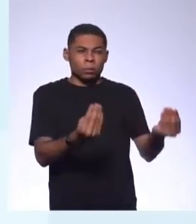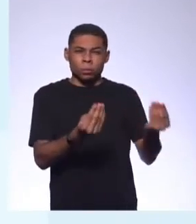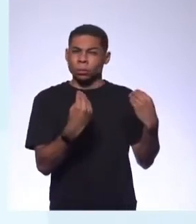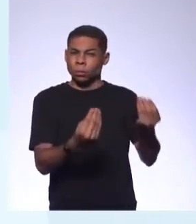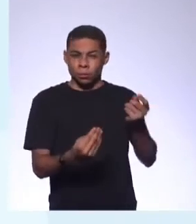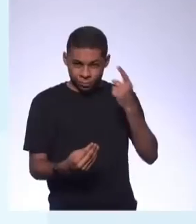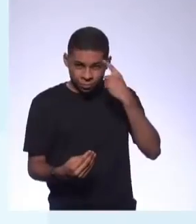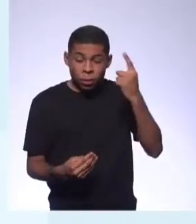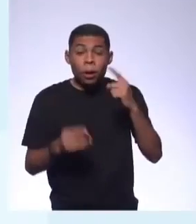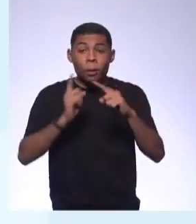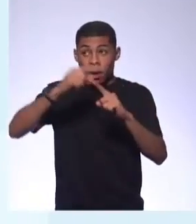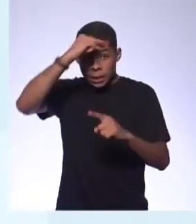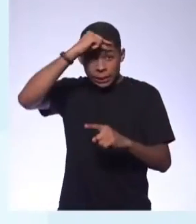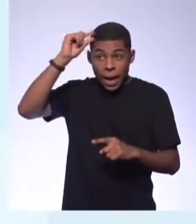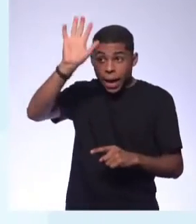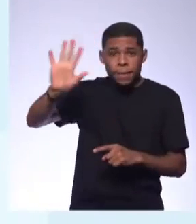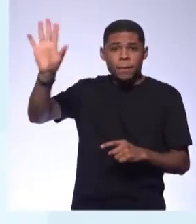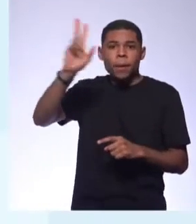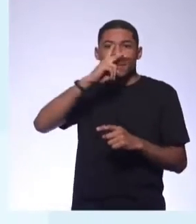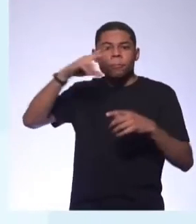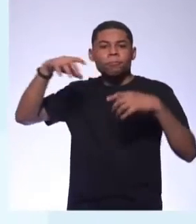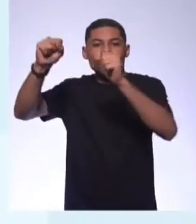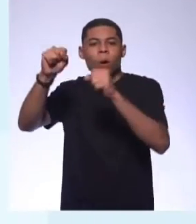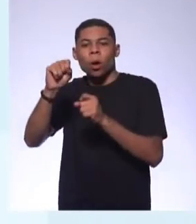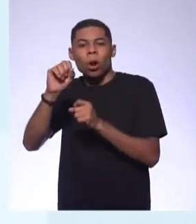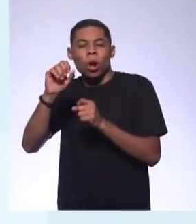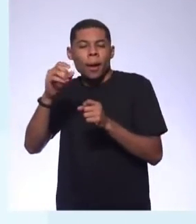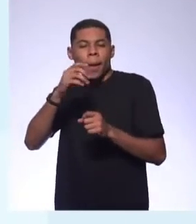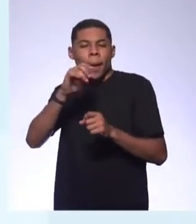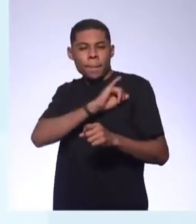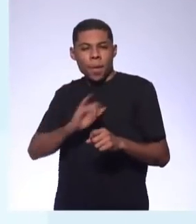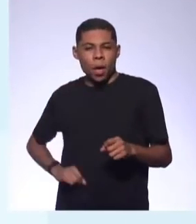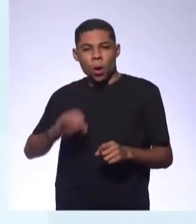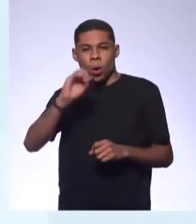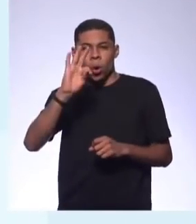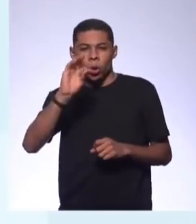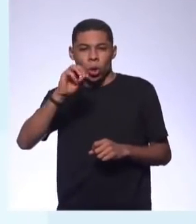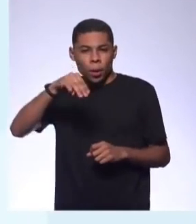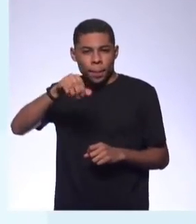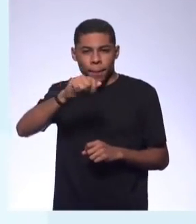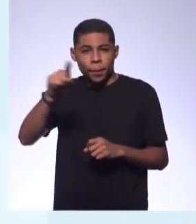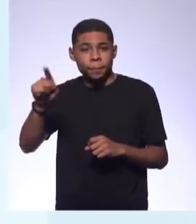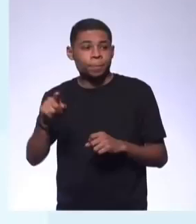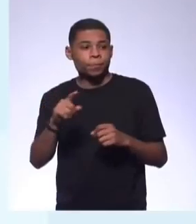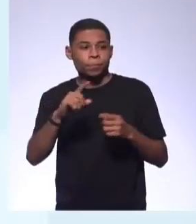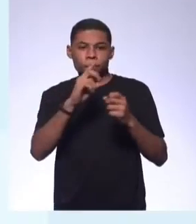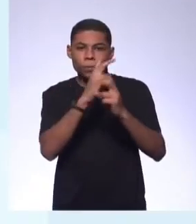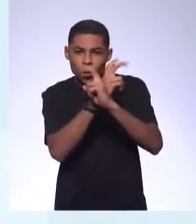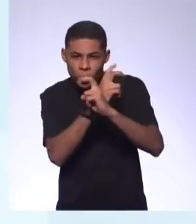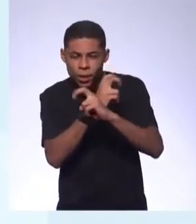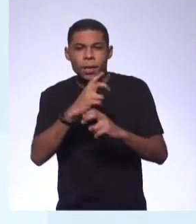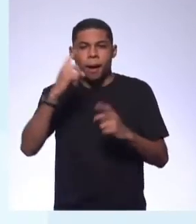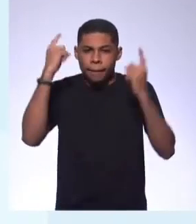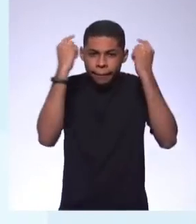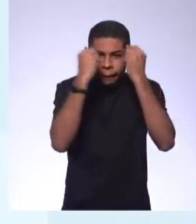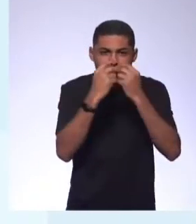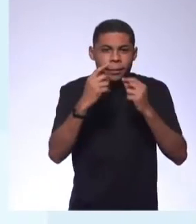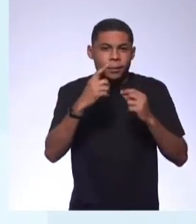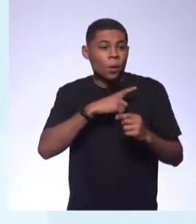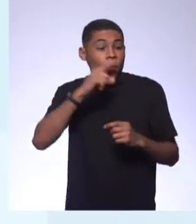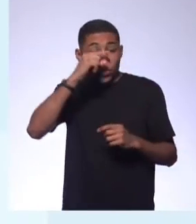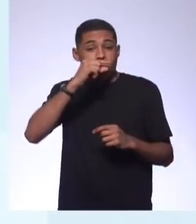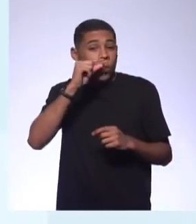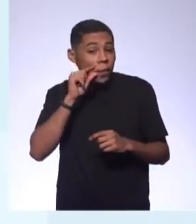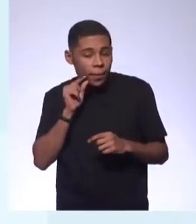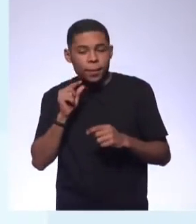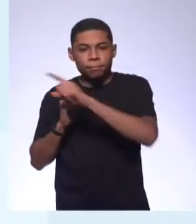região da Sérvia era dominada pelo Império Otomano, e a Áustria-Hungria, né, que se uniu, né, a Áustria-Hungria,